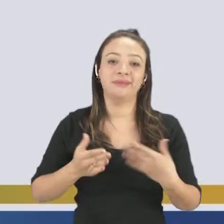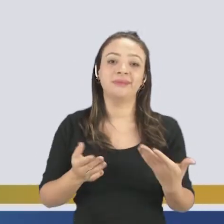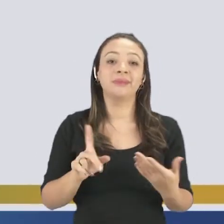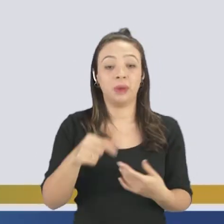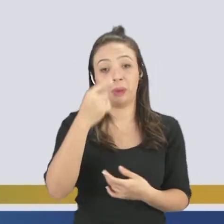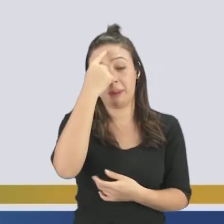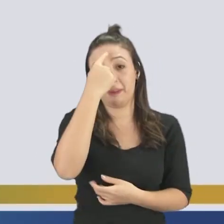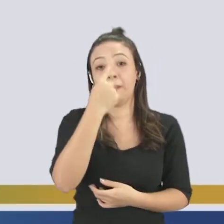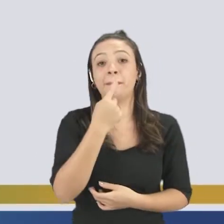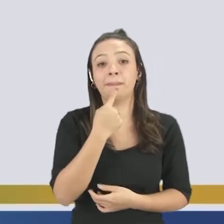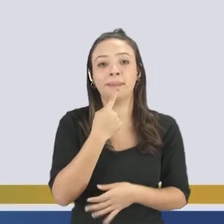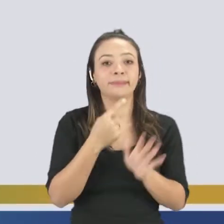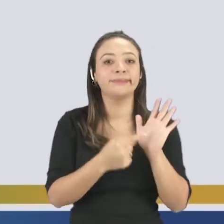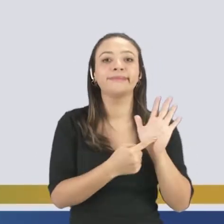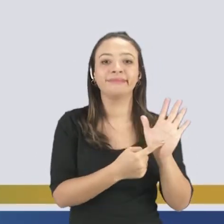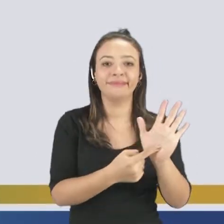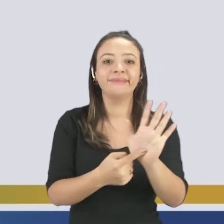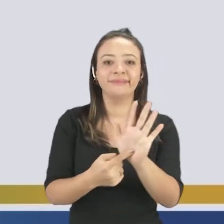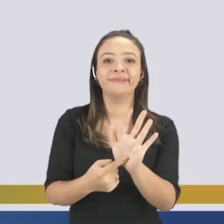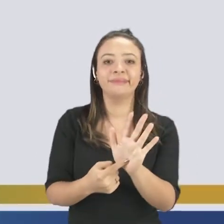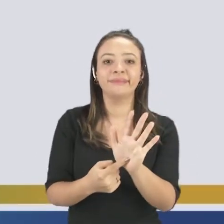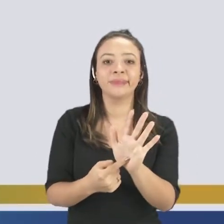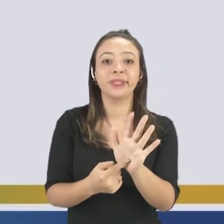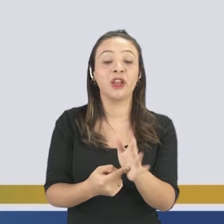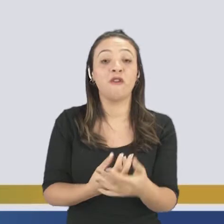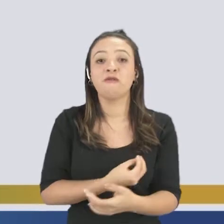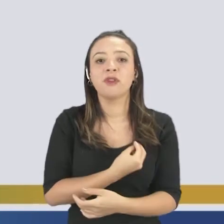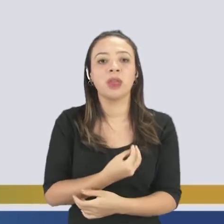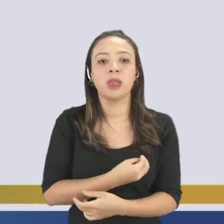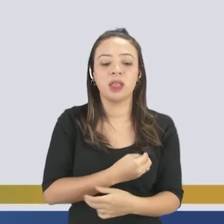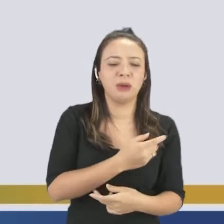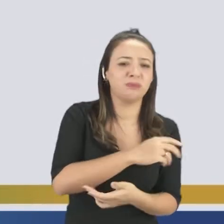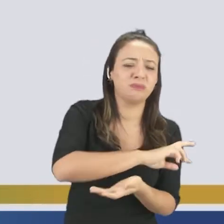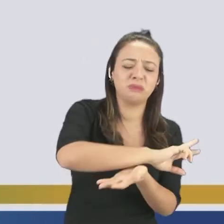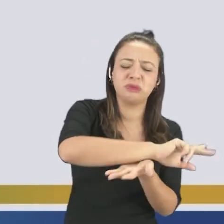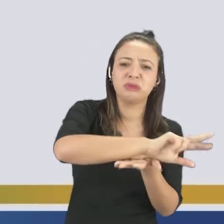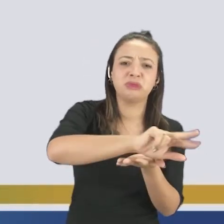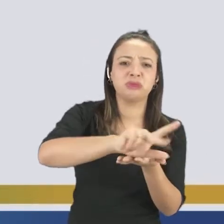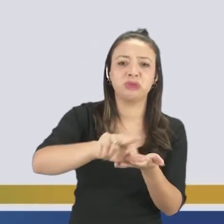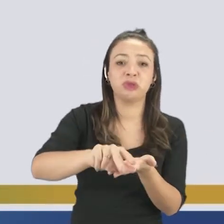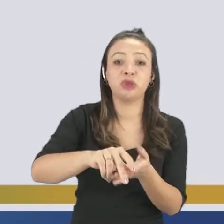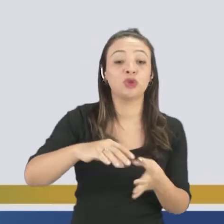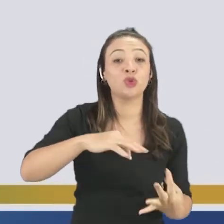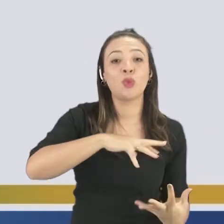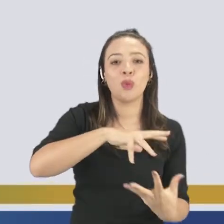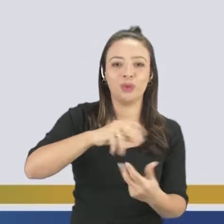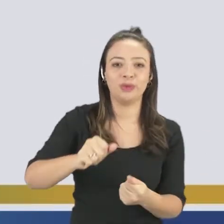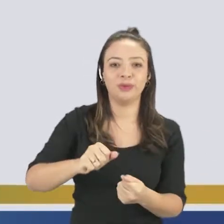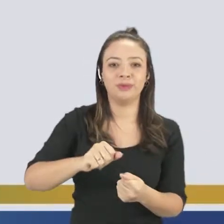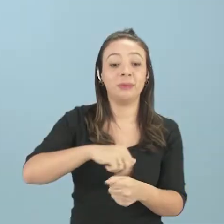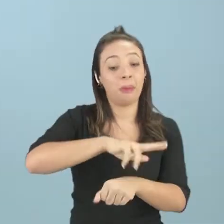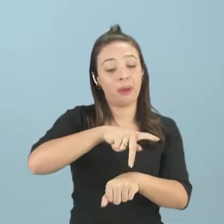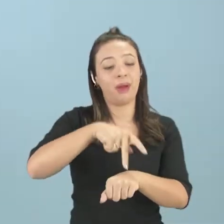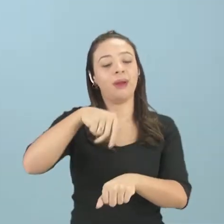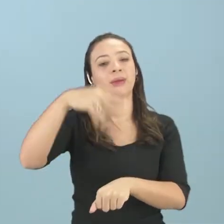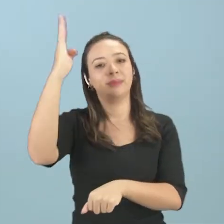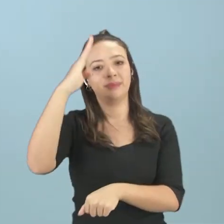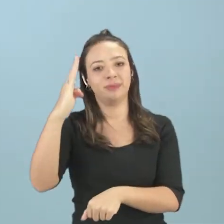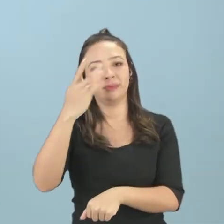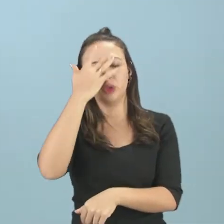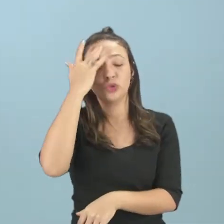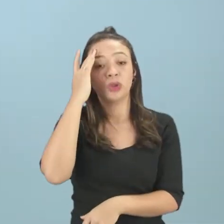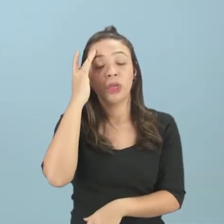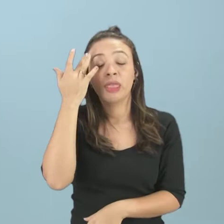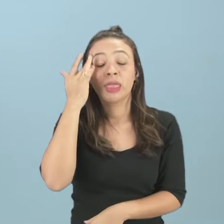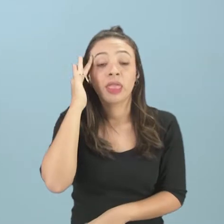que ilustra muitas vezes o cotidiano espalhado no Brasil inteiro. Pessoas que não entendem da fome e